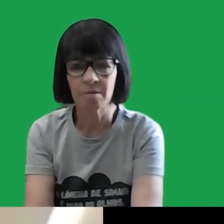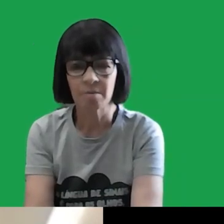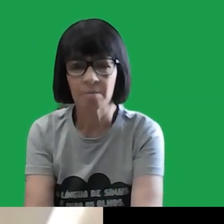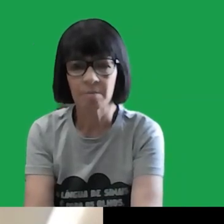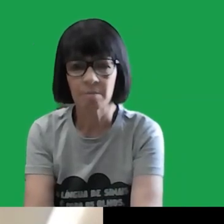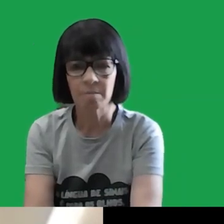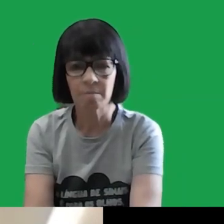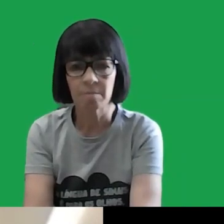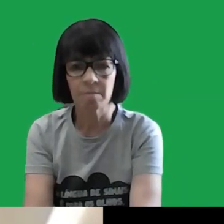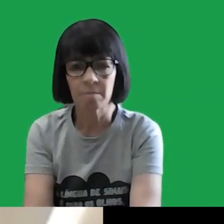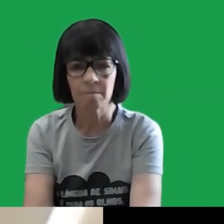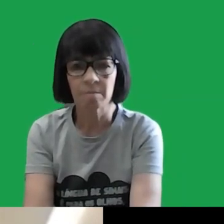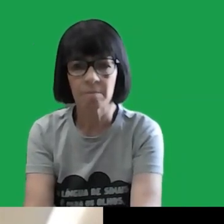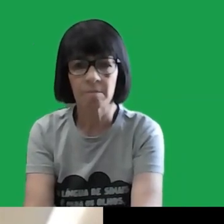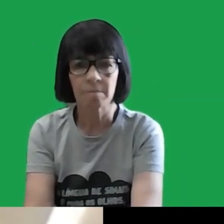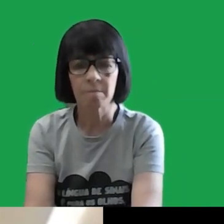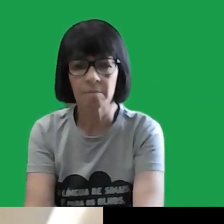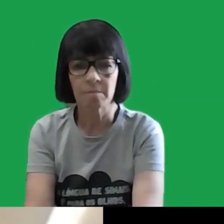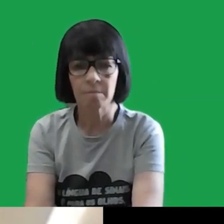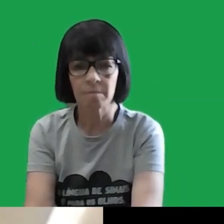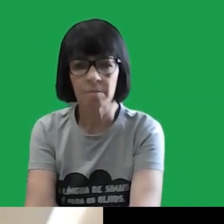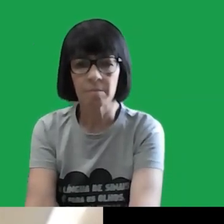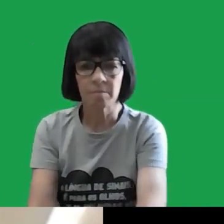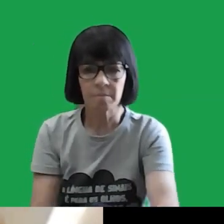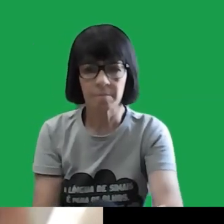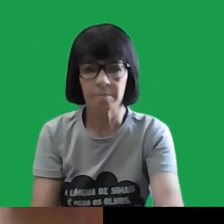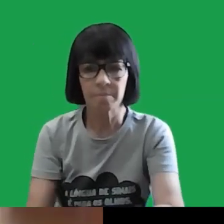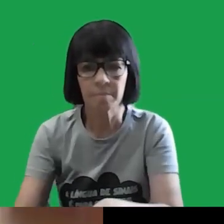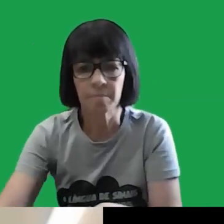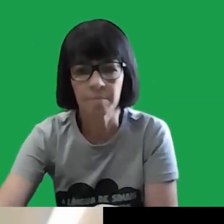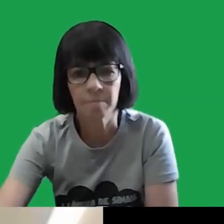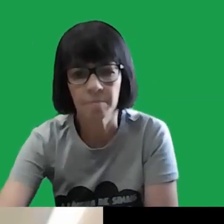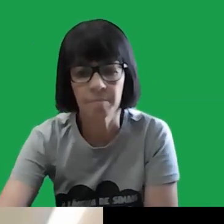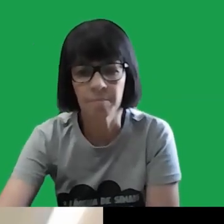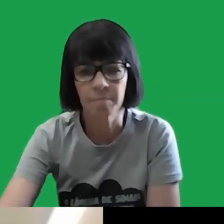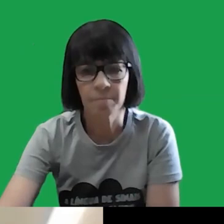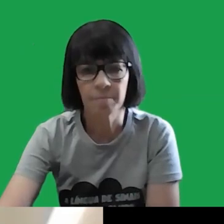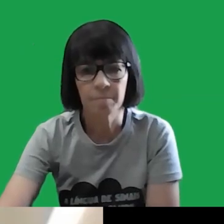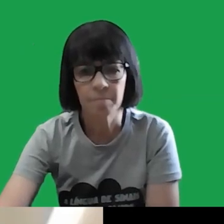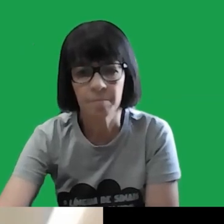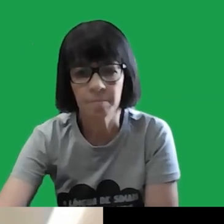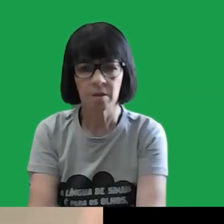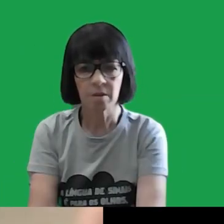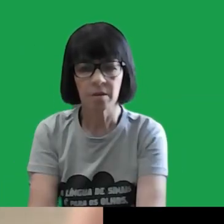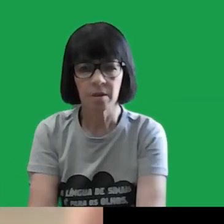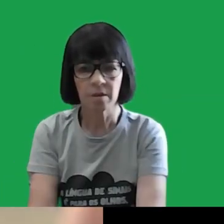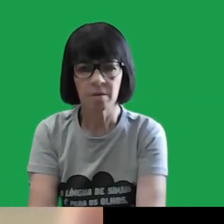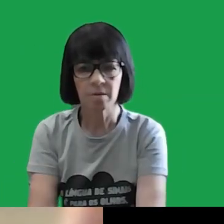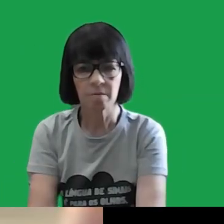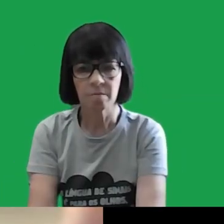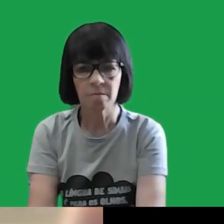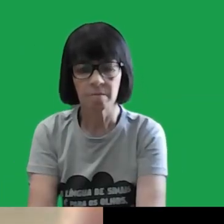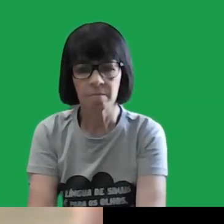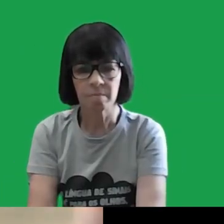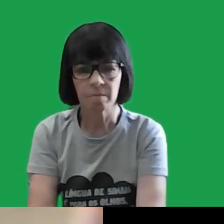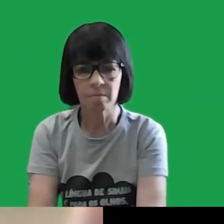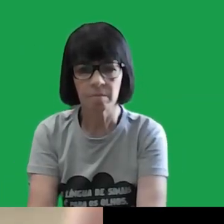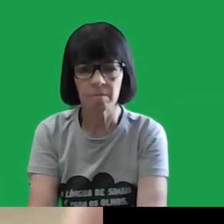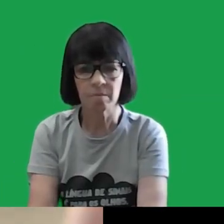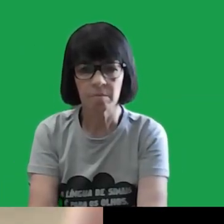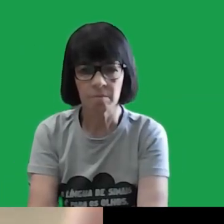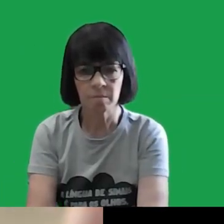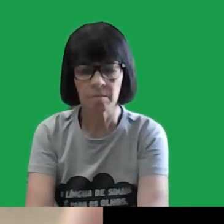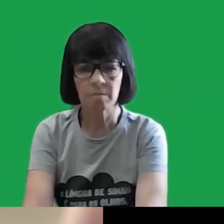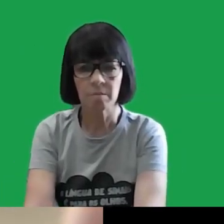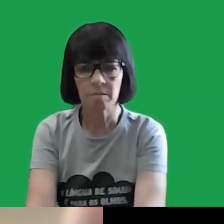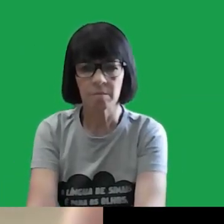Meu nome é Aline, eu trabalho com educação de surdos já há uns 12 anos. Eu sou funcionária